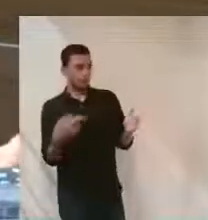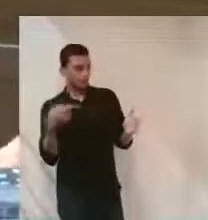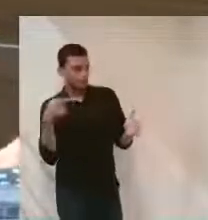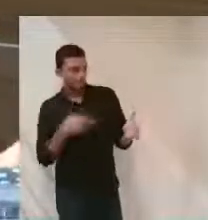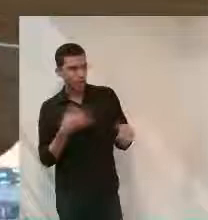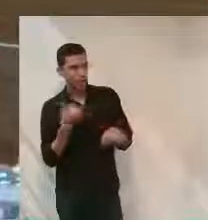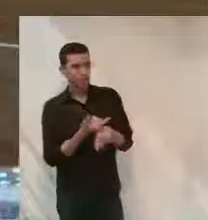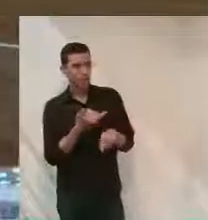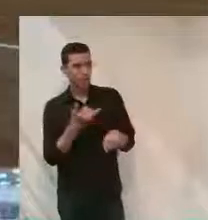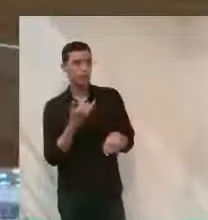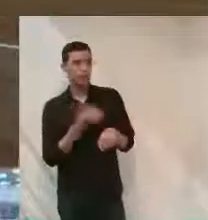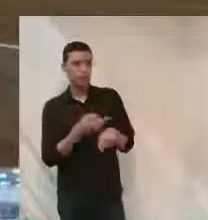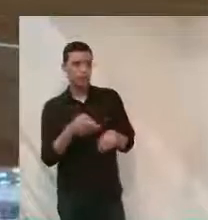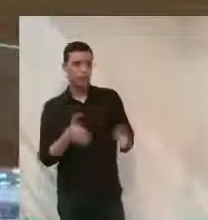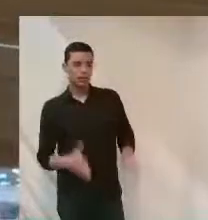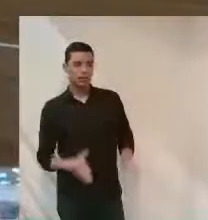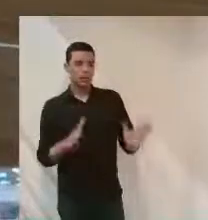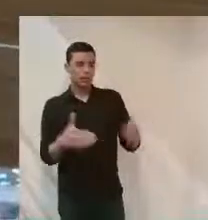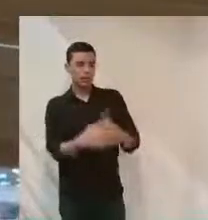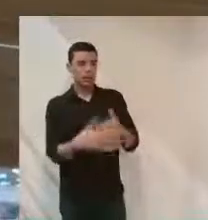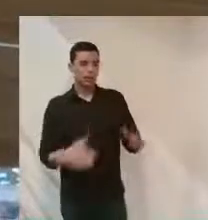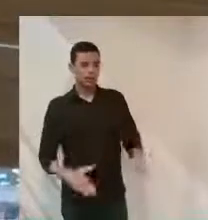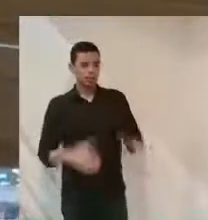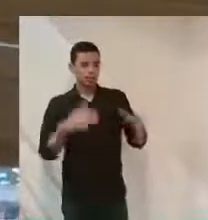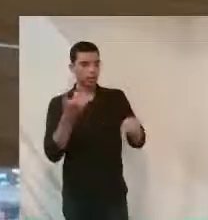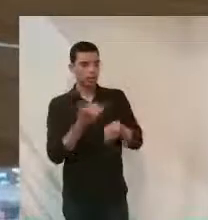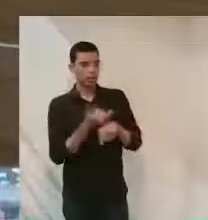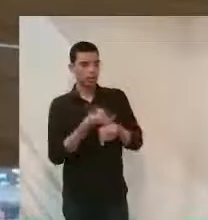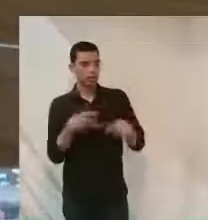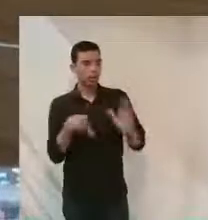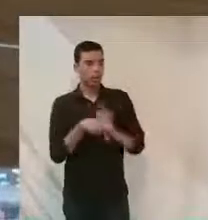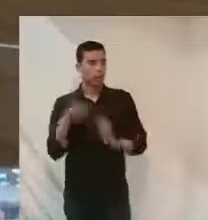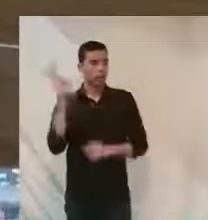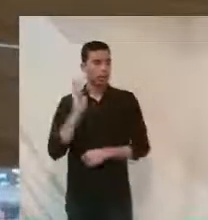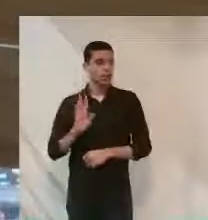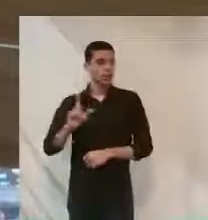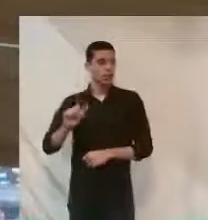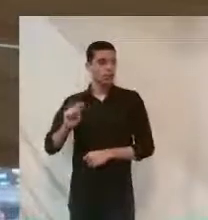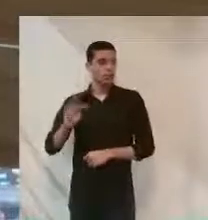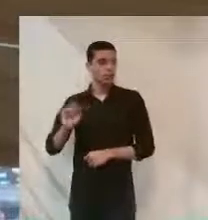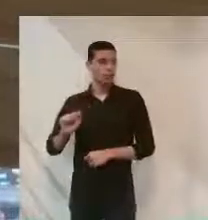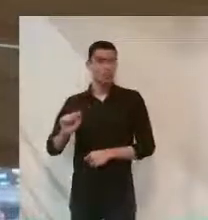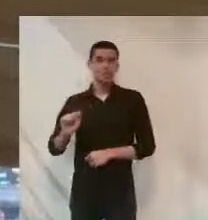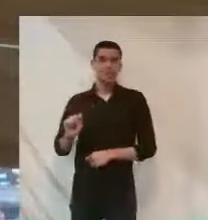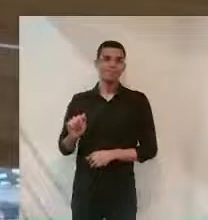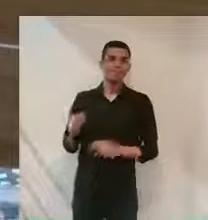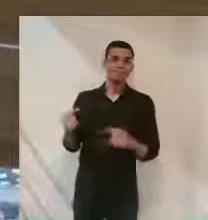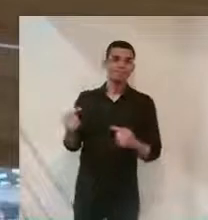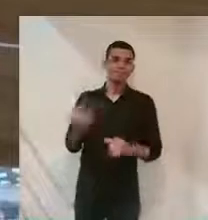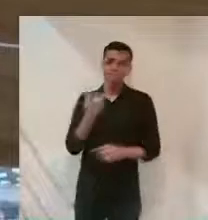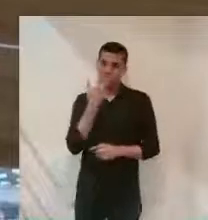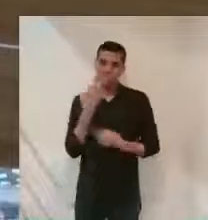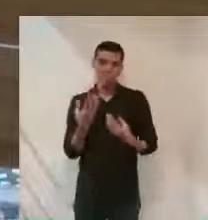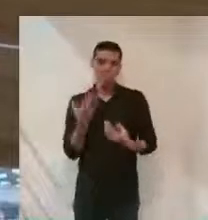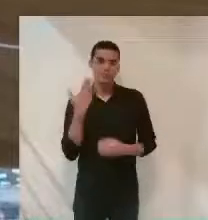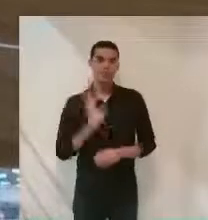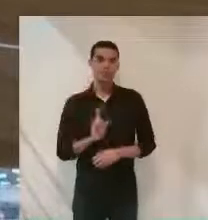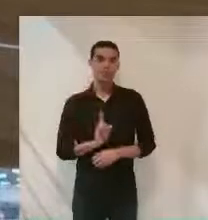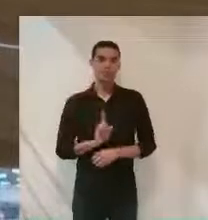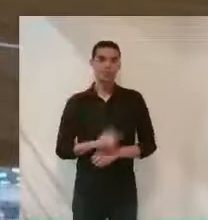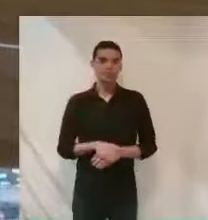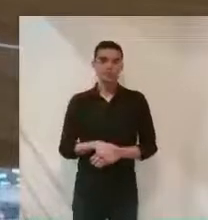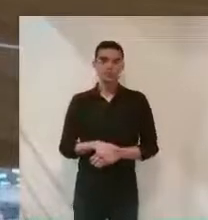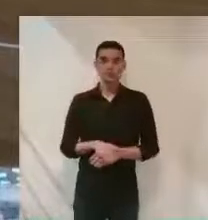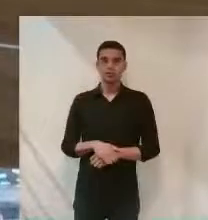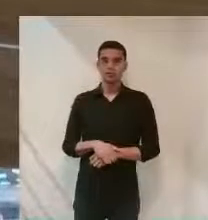Brasilata. Ninguém vai saber de quem é aquela lata. A gente tem a conexão com a marca, com o produto que está sendo consumido. Eu digo que a única embalagem que